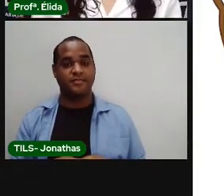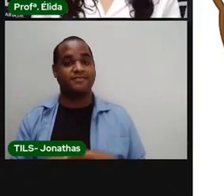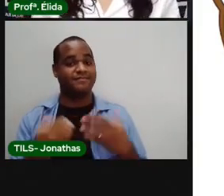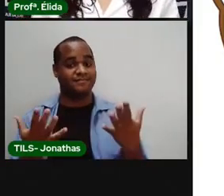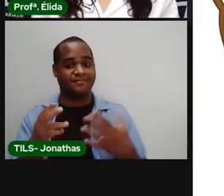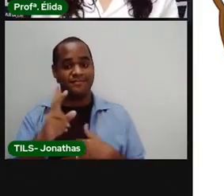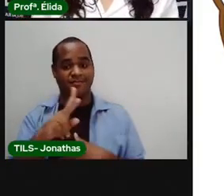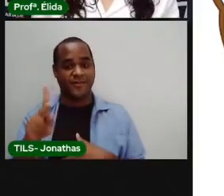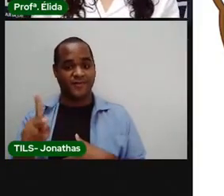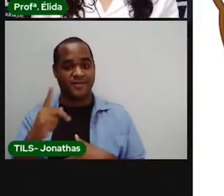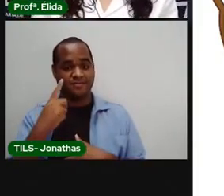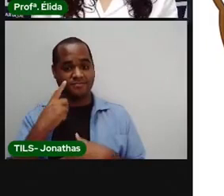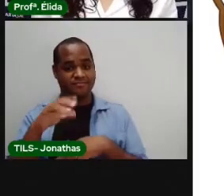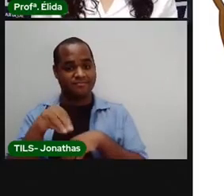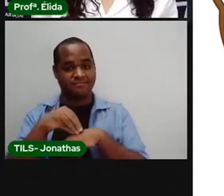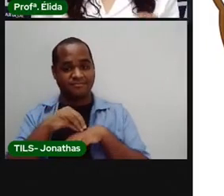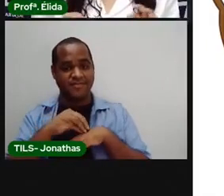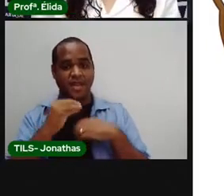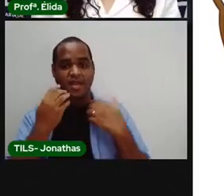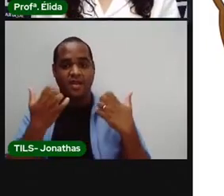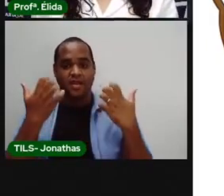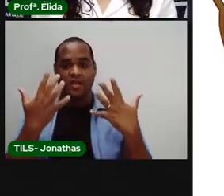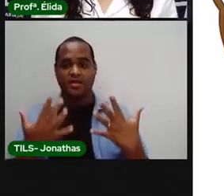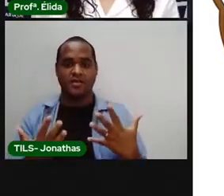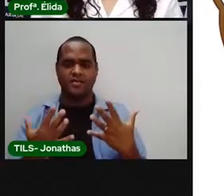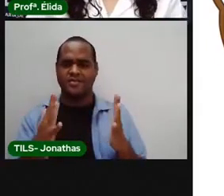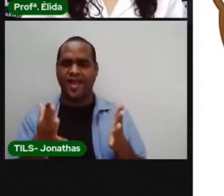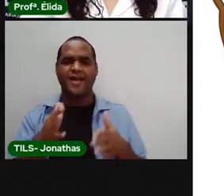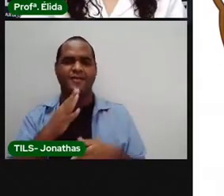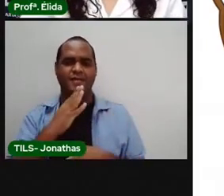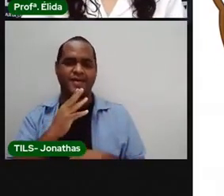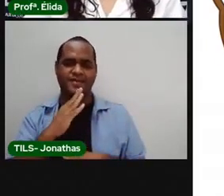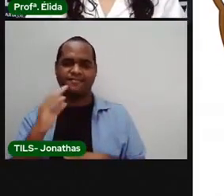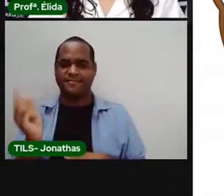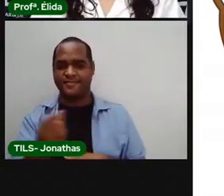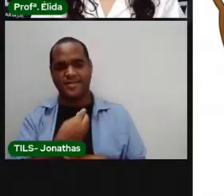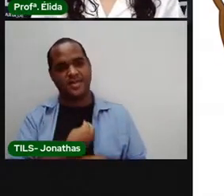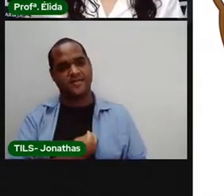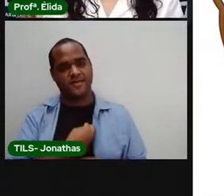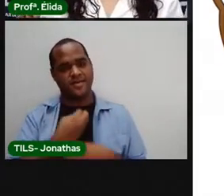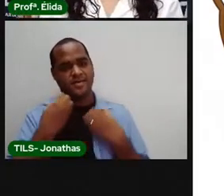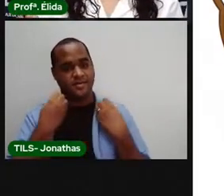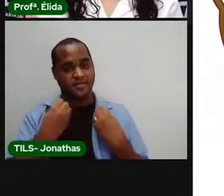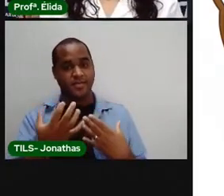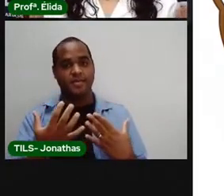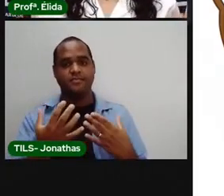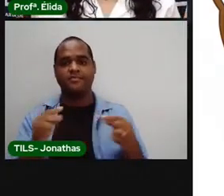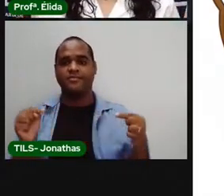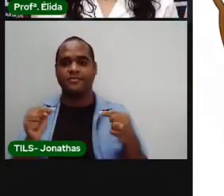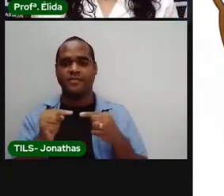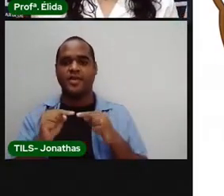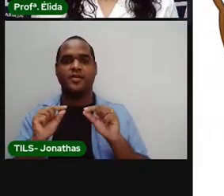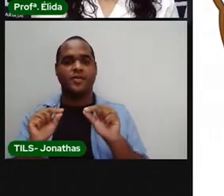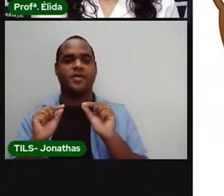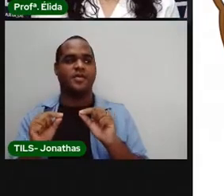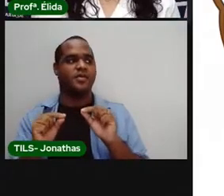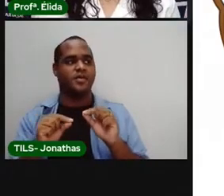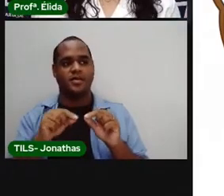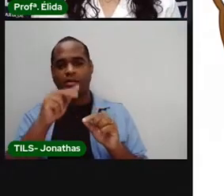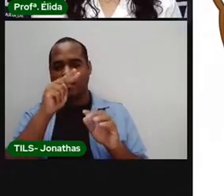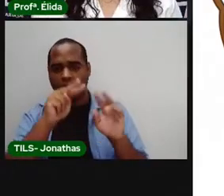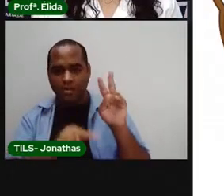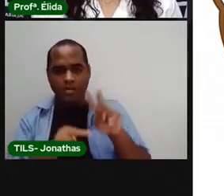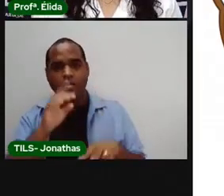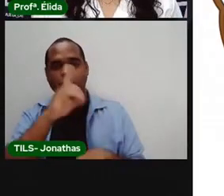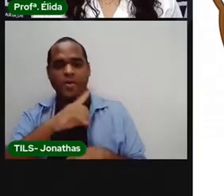A Pró trouxe essa parlenda muito conhecida de vocês. A Pró vai ler do jeito que está aí. Hoje